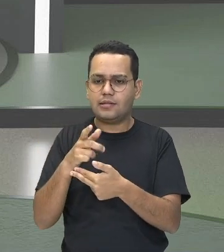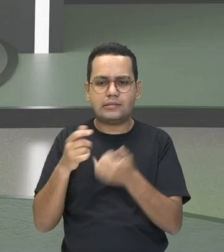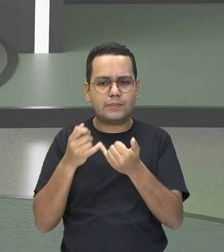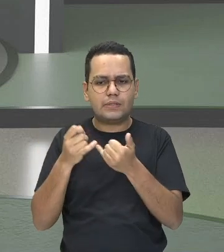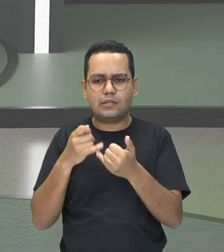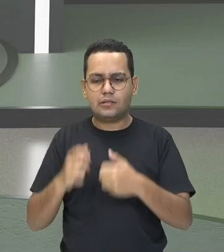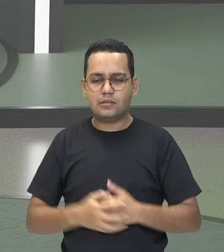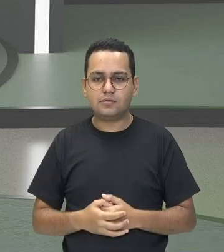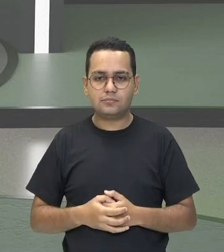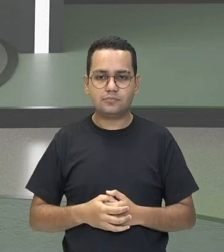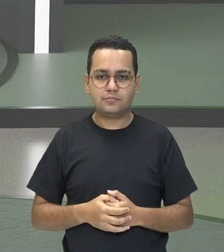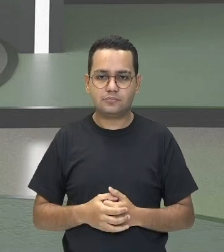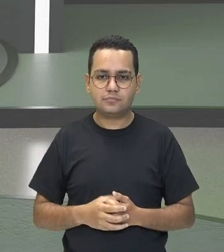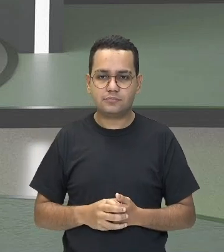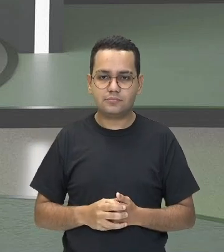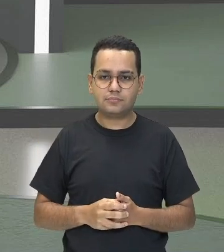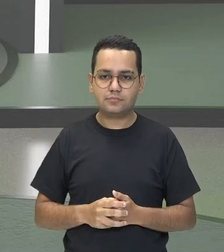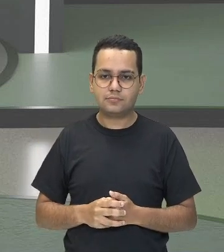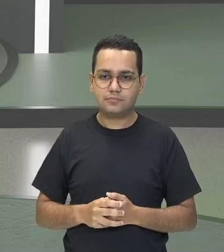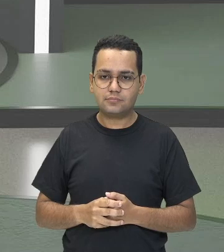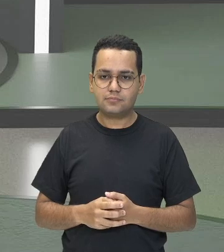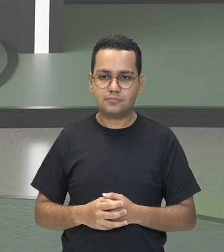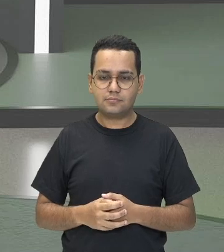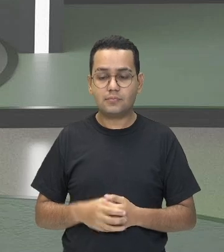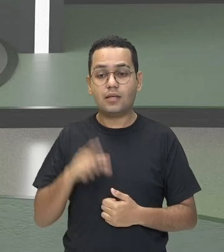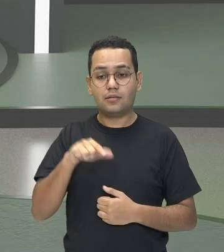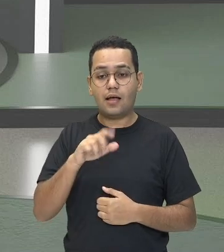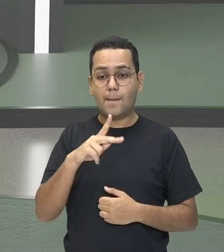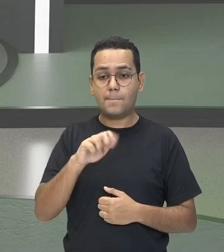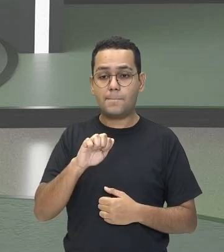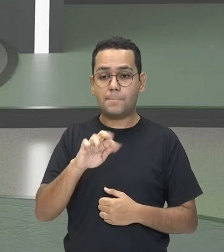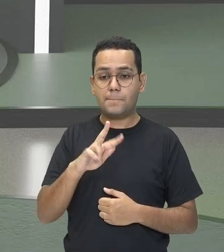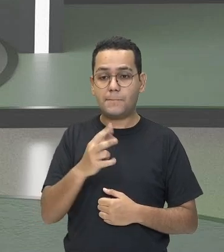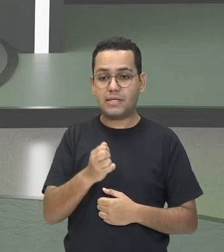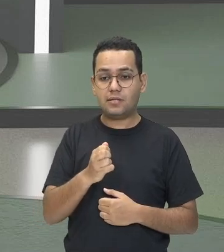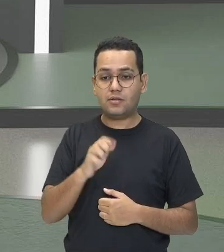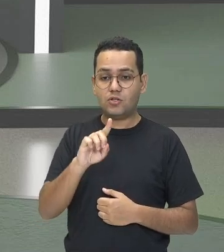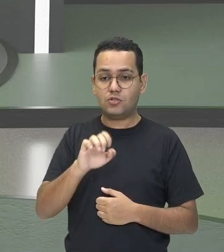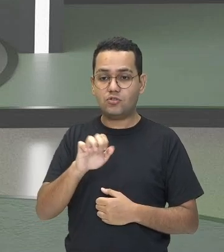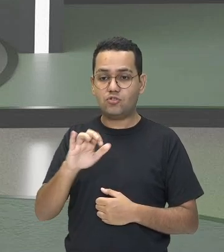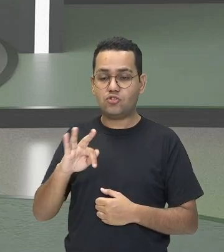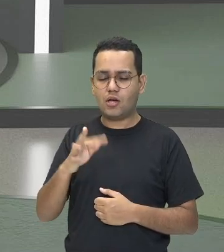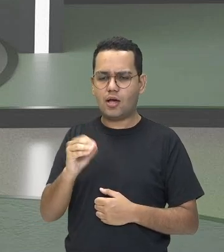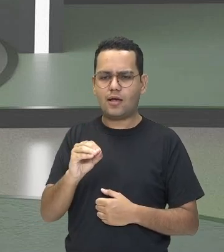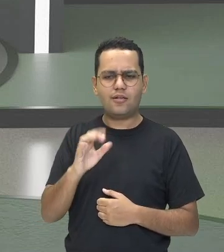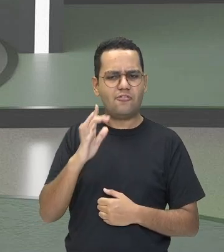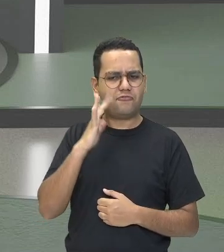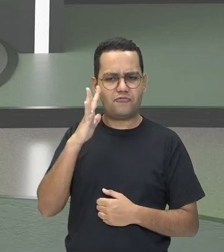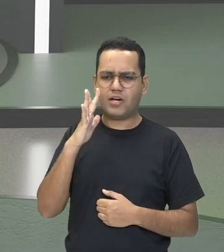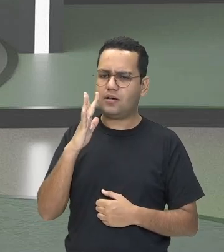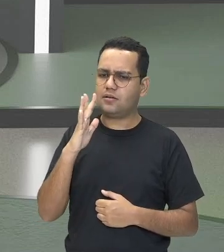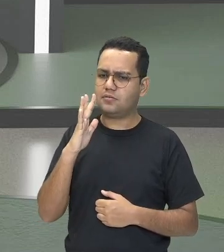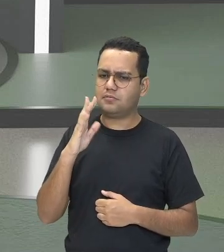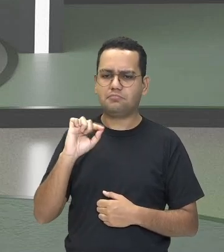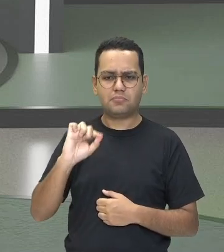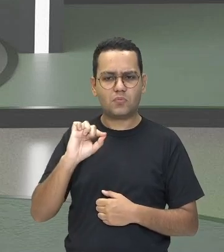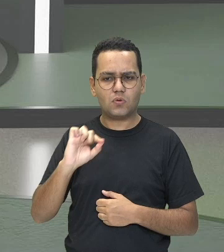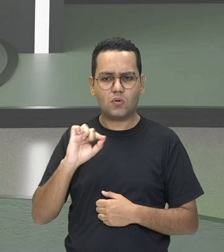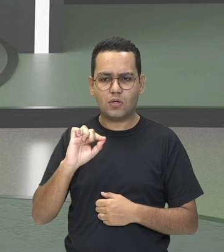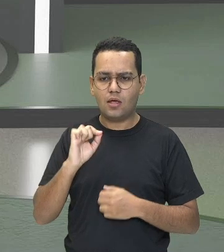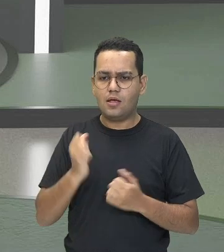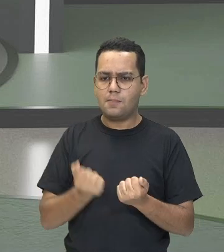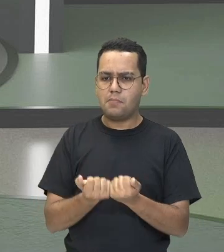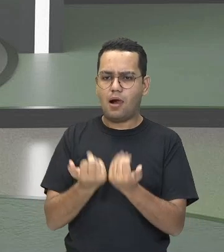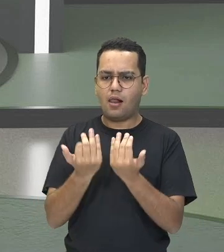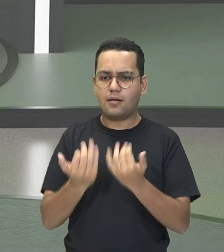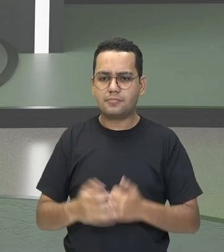aço então eu posso queimar essa palha de aço facilmente então é importante você analisa todos esses fatores